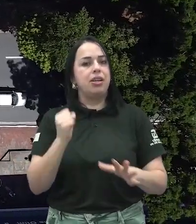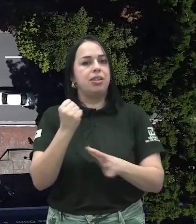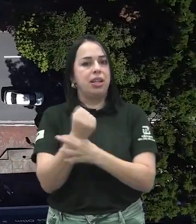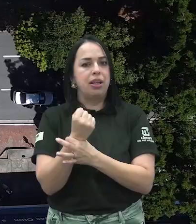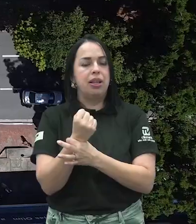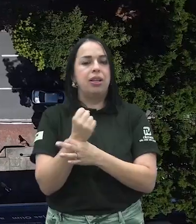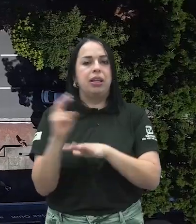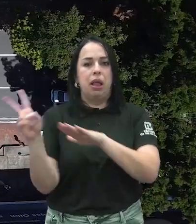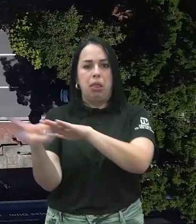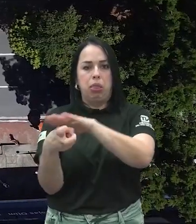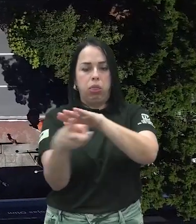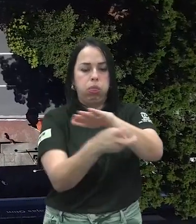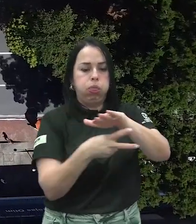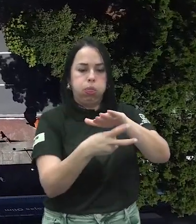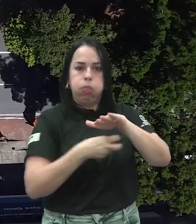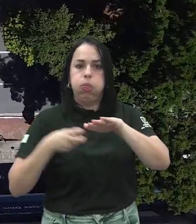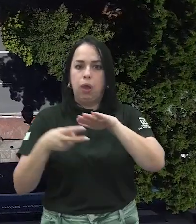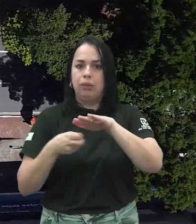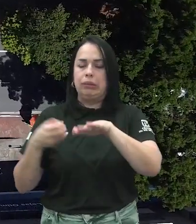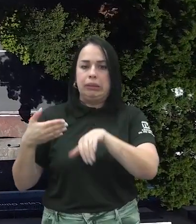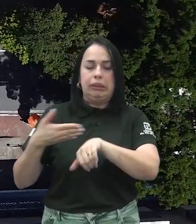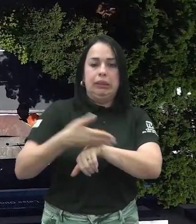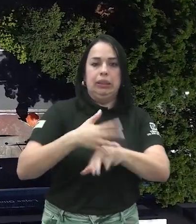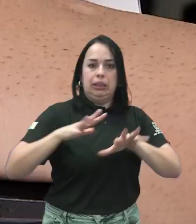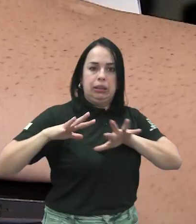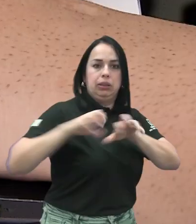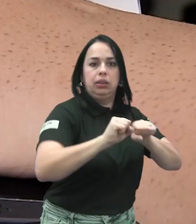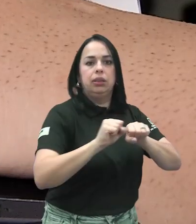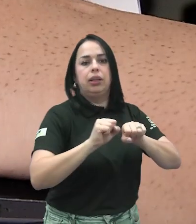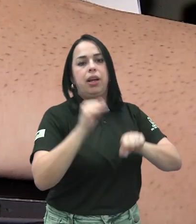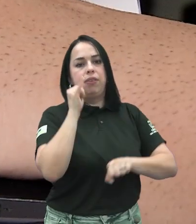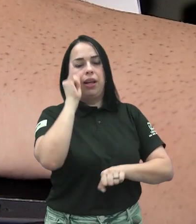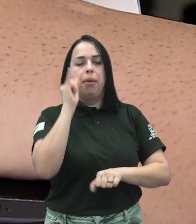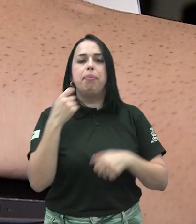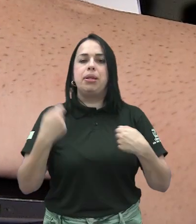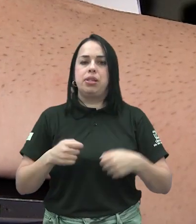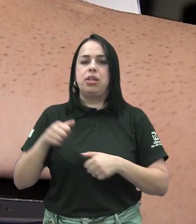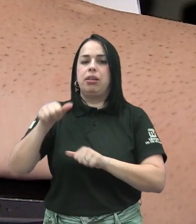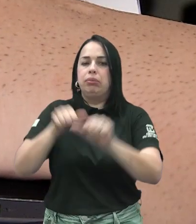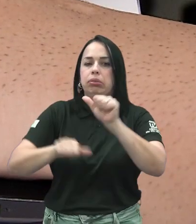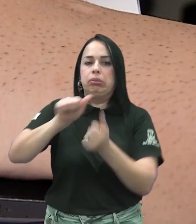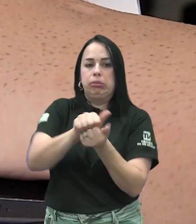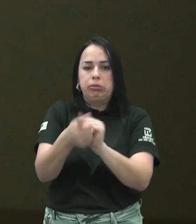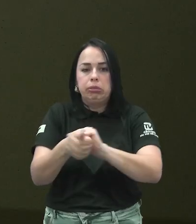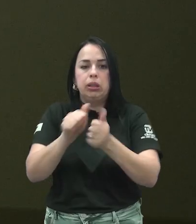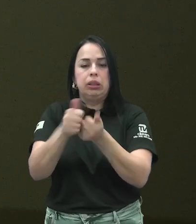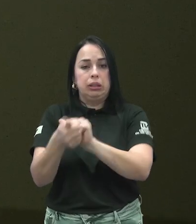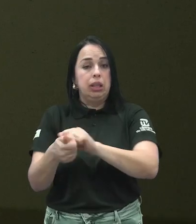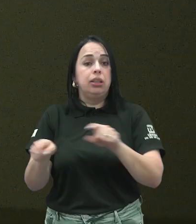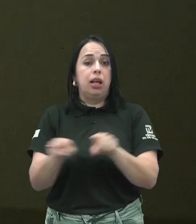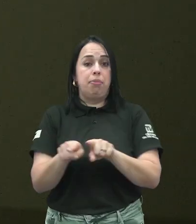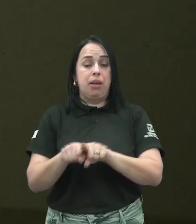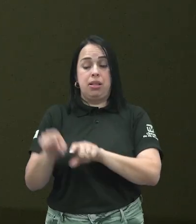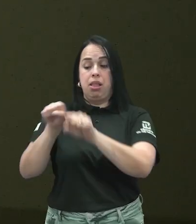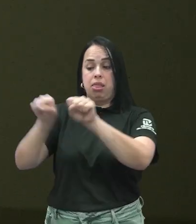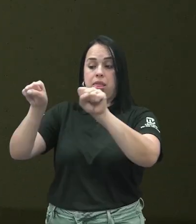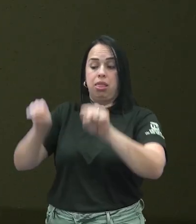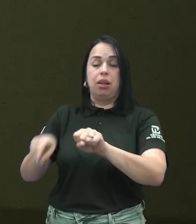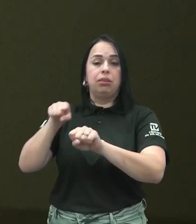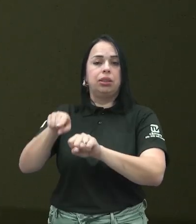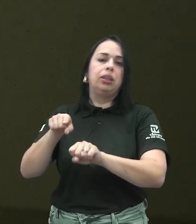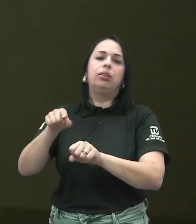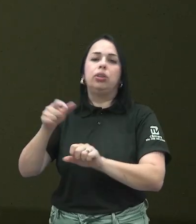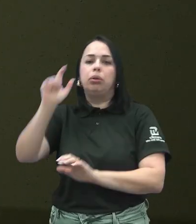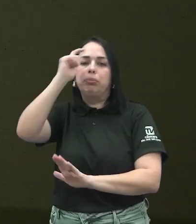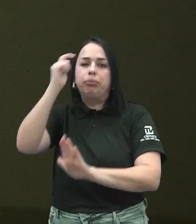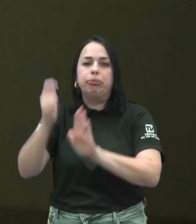inteligente segura e livre de invasões de sistemas requer atualizações constantes, sobretudo com os avanços dos sistemas